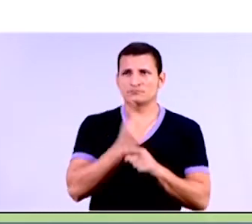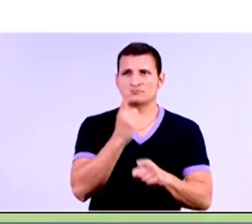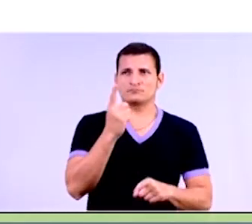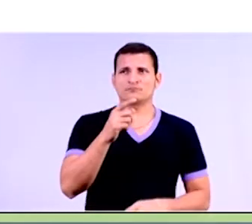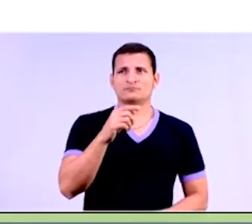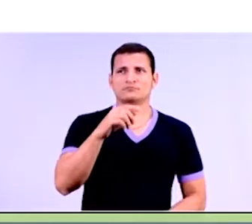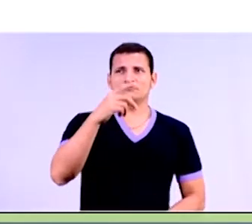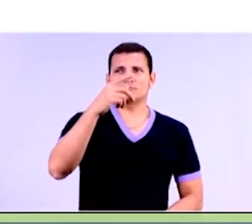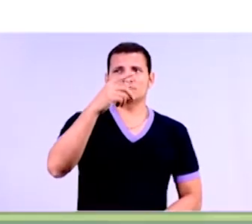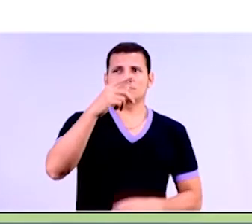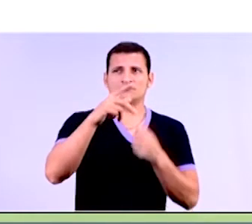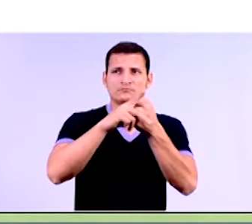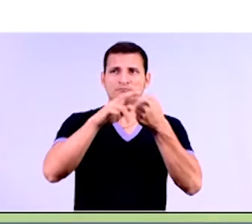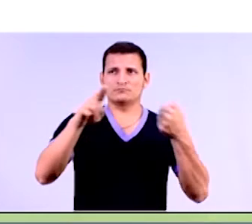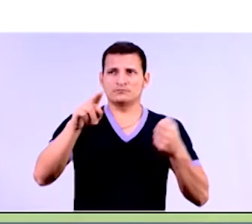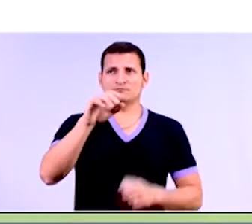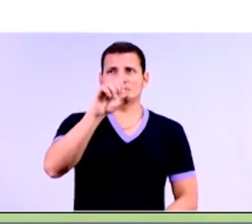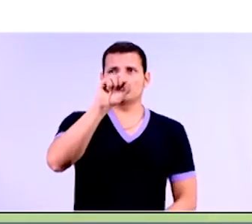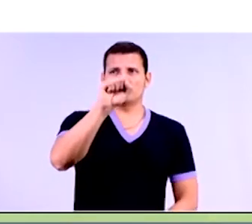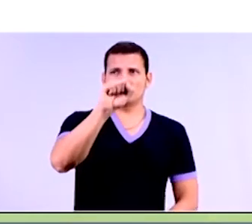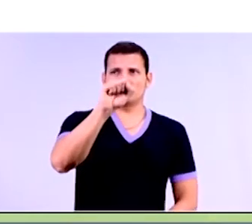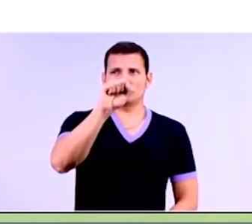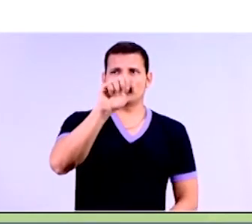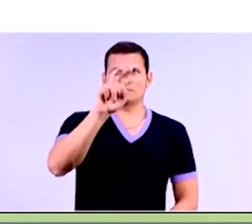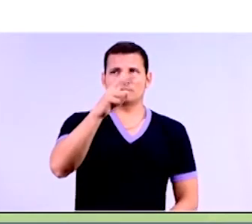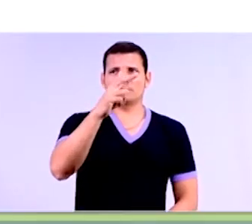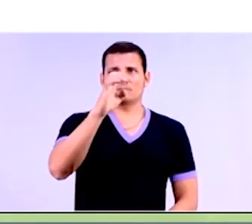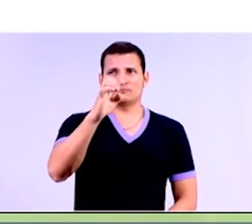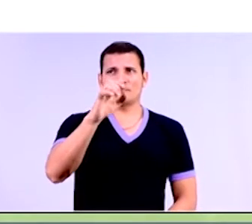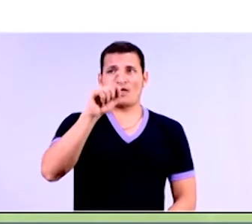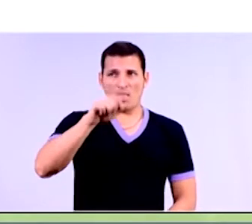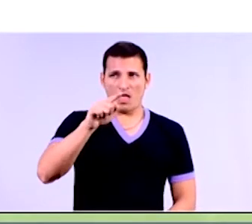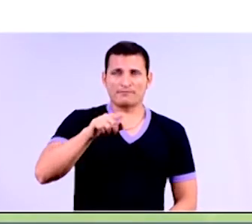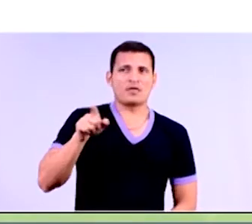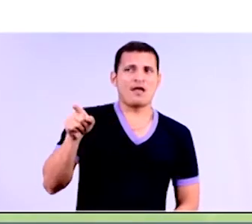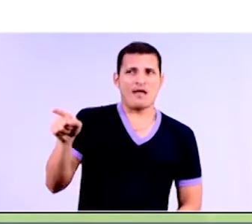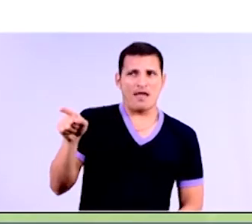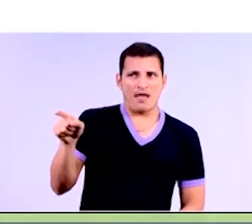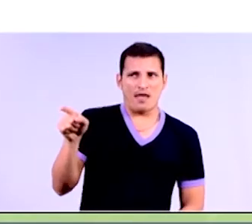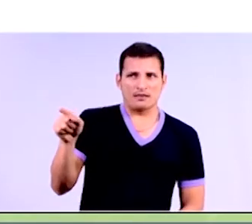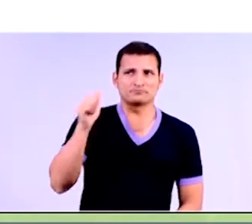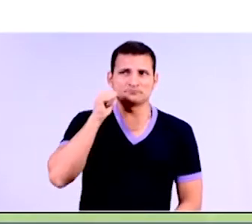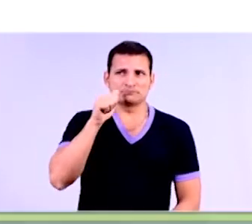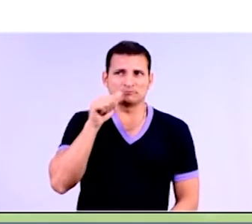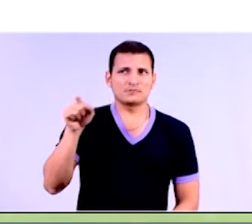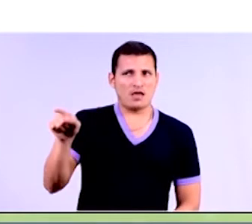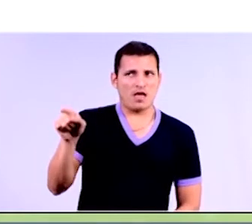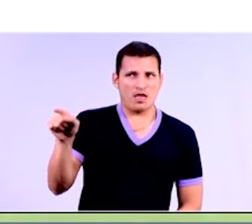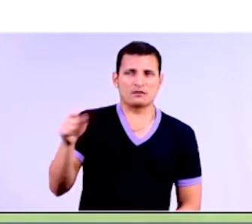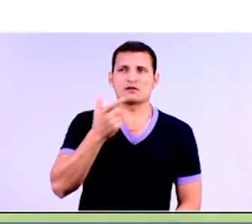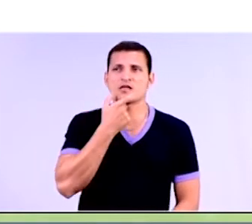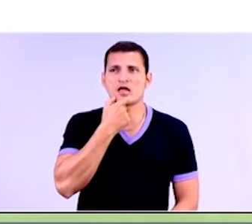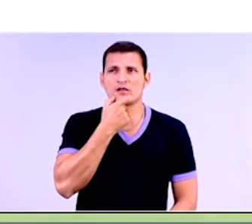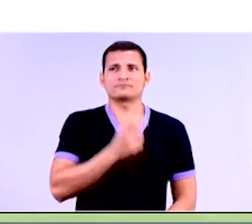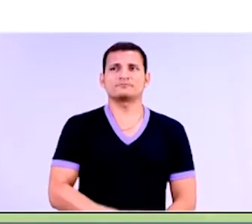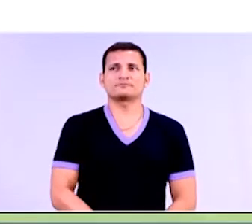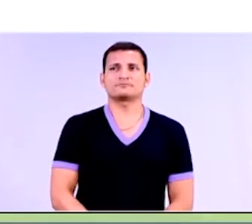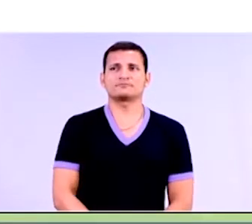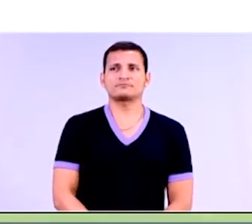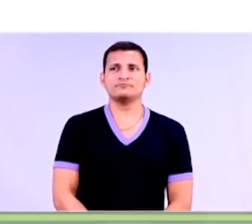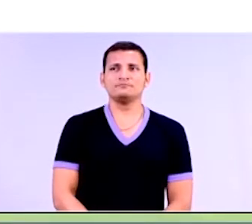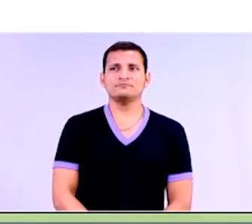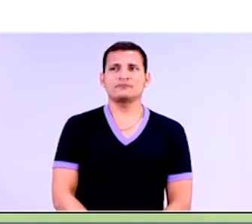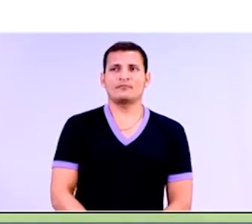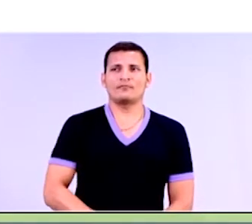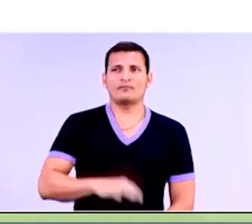pronome she. Ok. Que é ela, em inglês. She loves cats. Tony and I, então nós